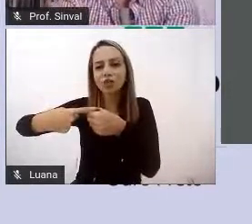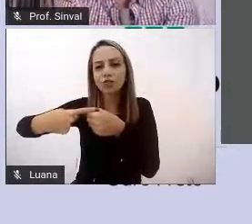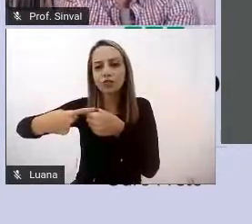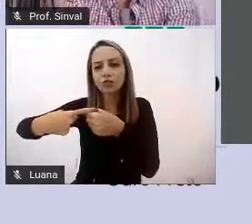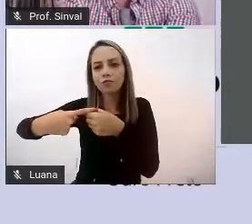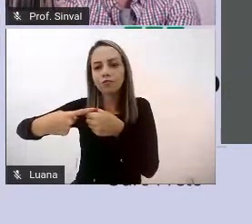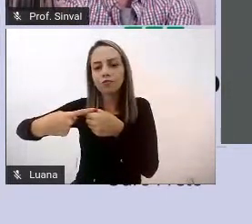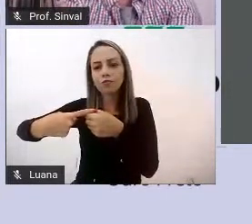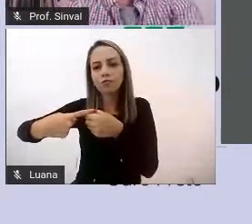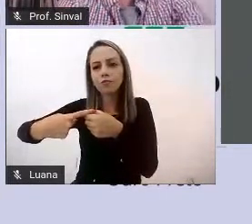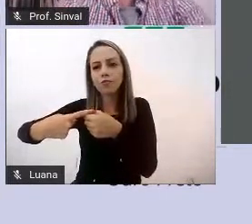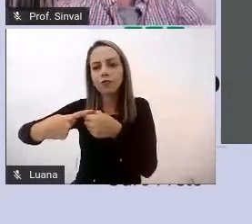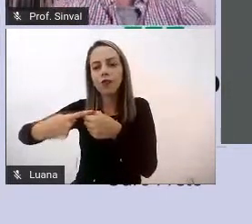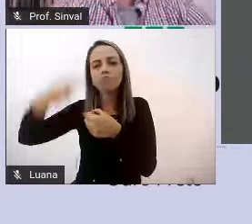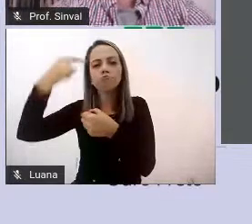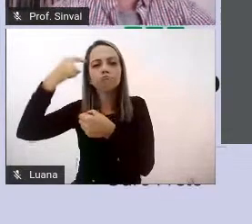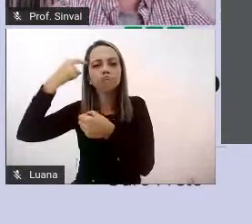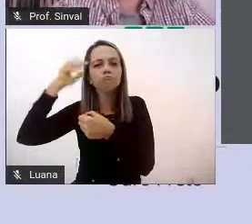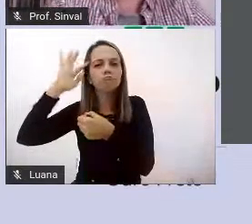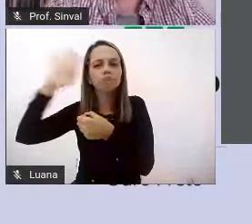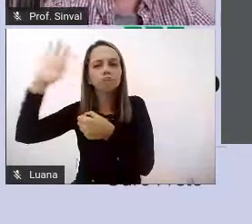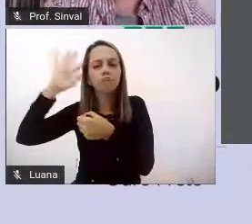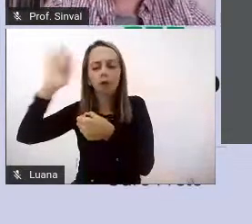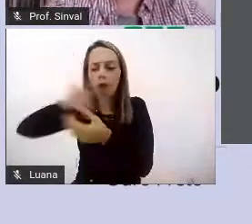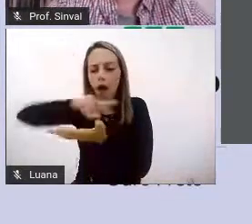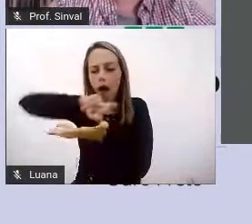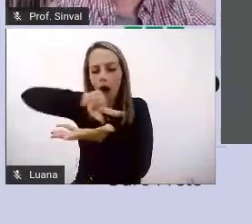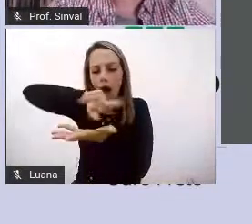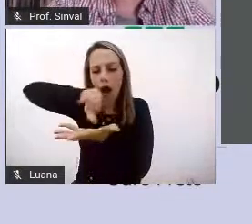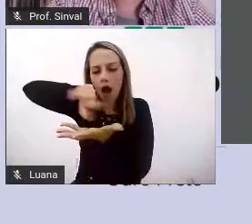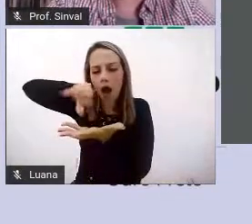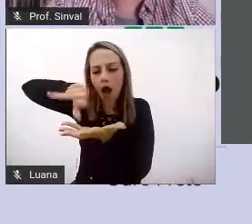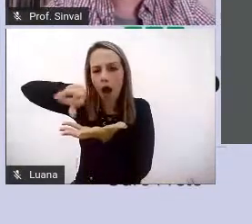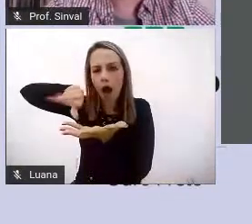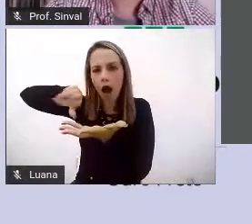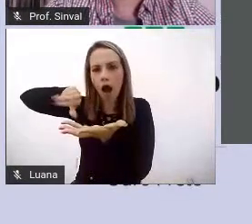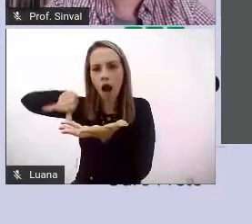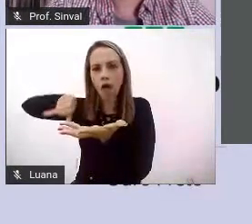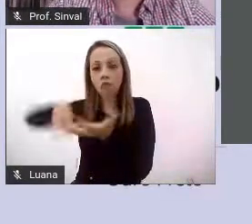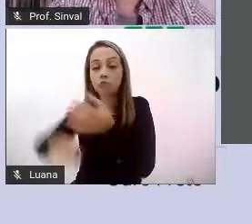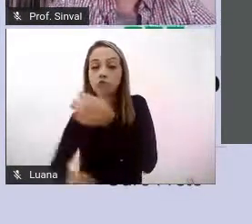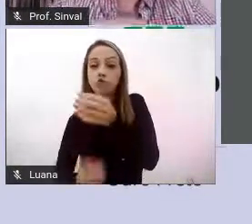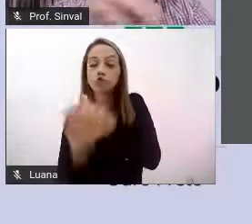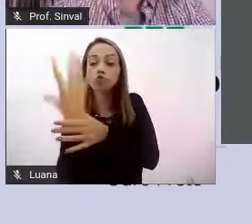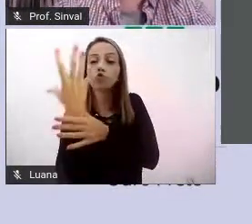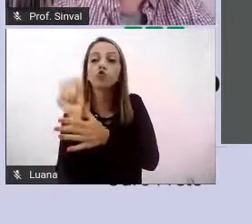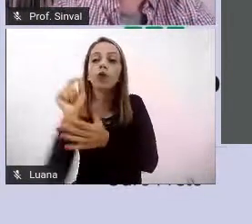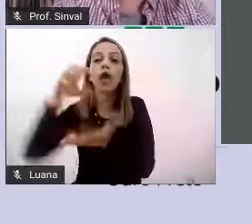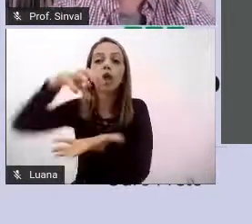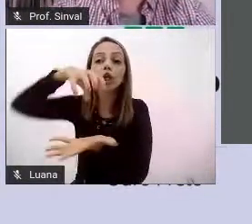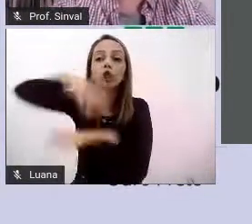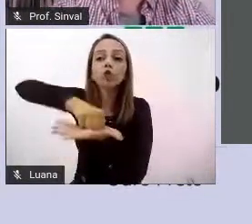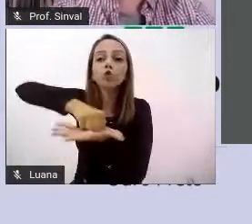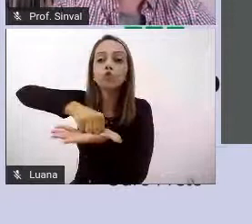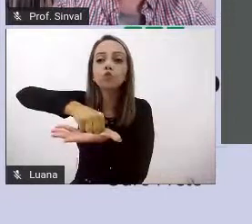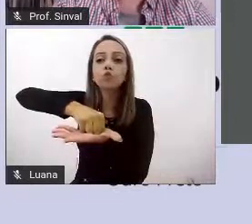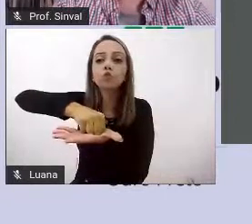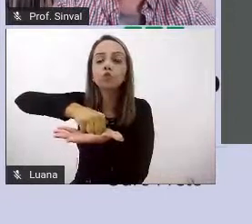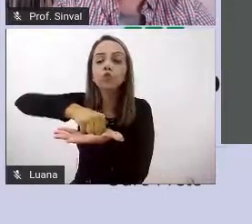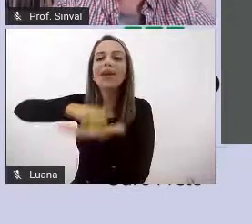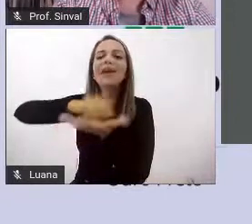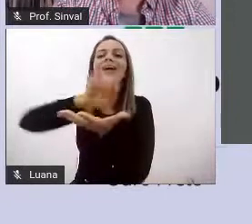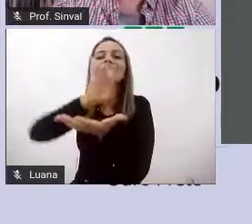esse pensar sobre as diferenças gera uma série de registros sobre o modo de vida de cada